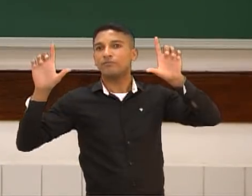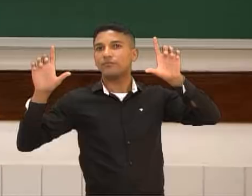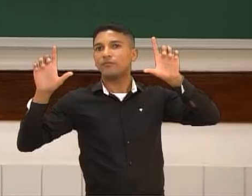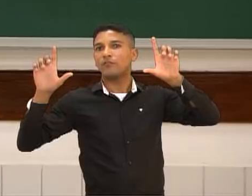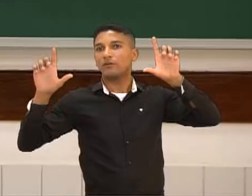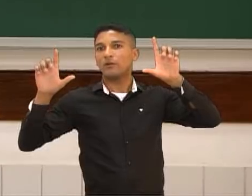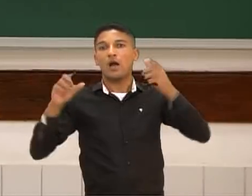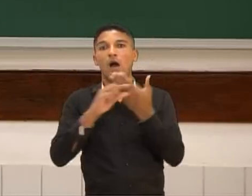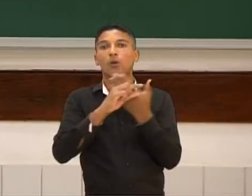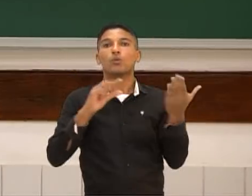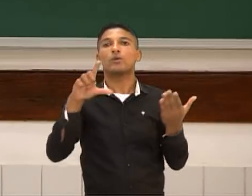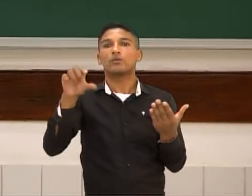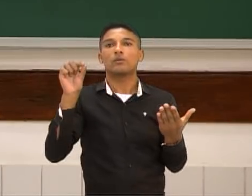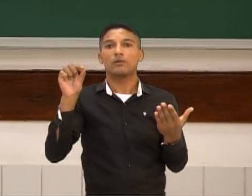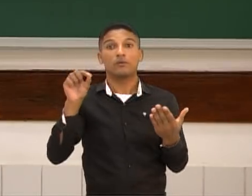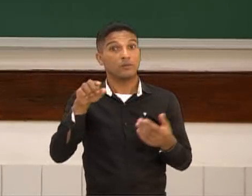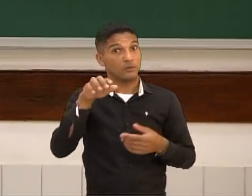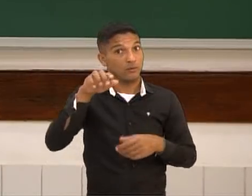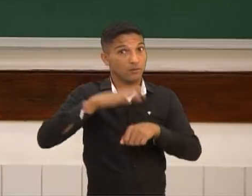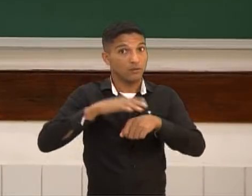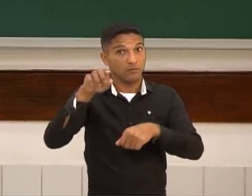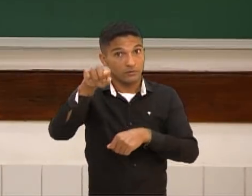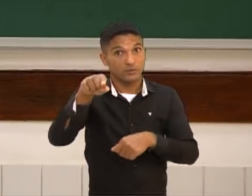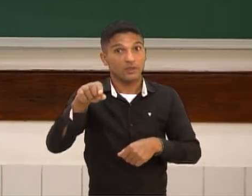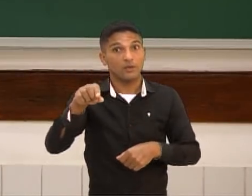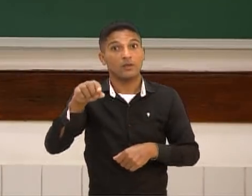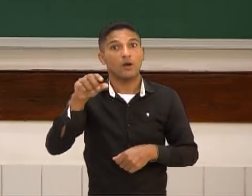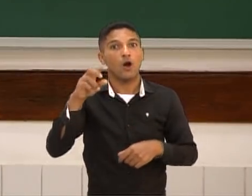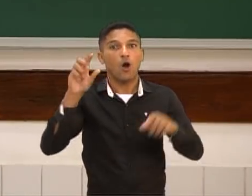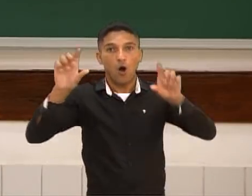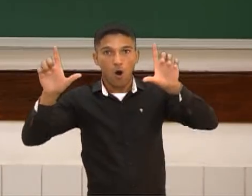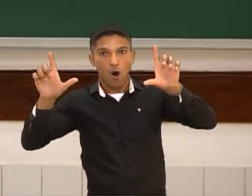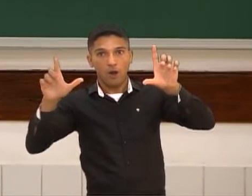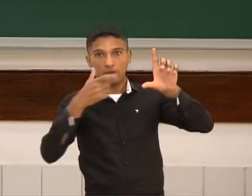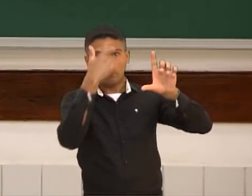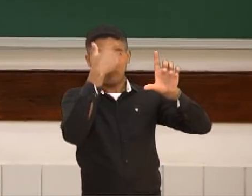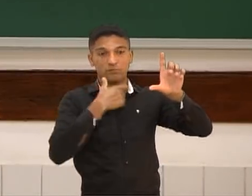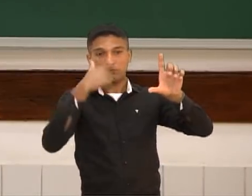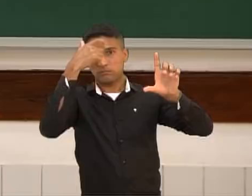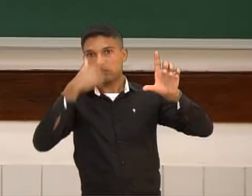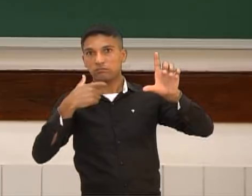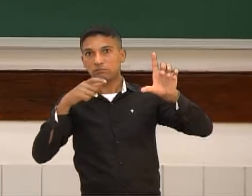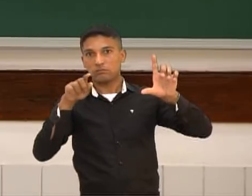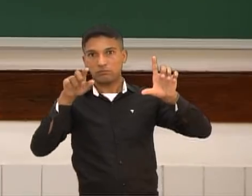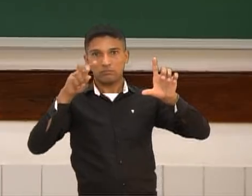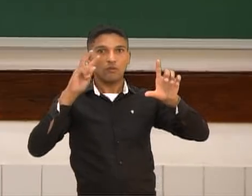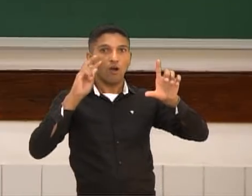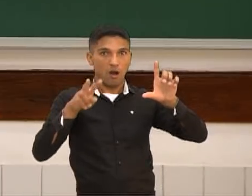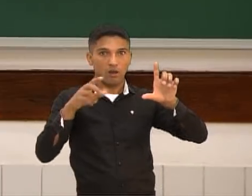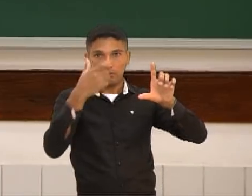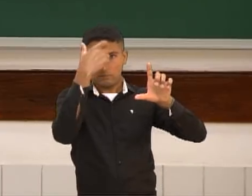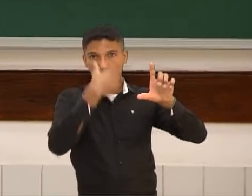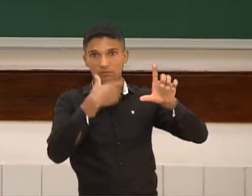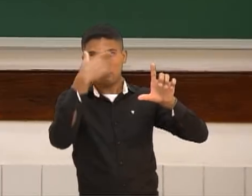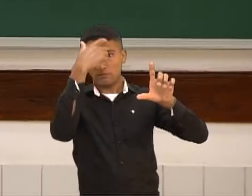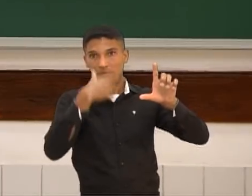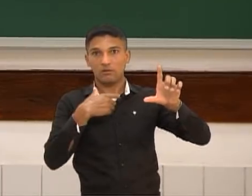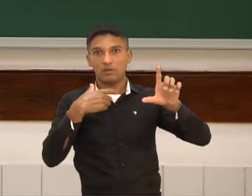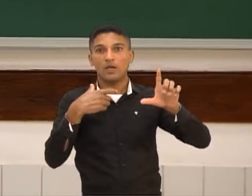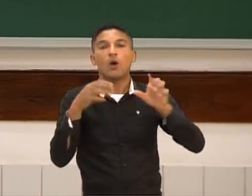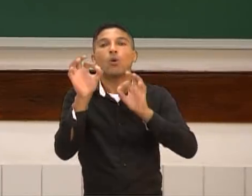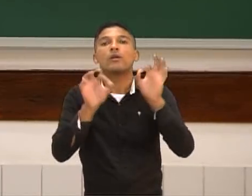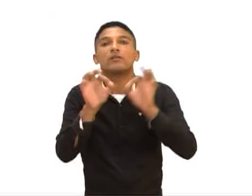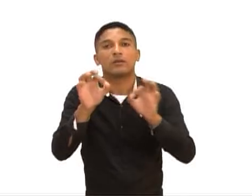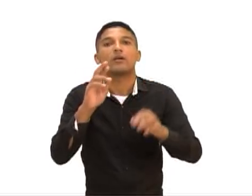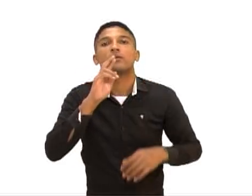né? Observem ali as imagens, as pessoas escolhidas para compor essa campanha publicitária e aí elaborem a